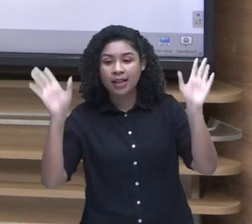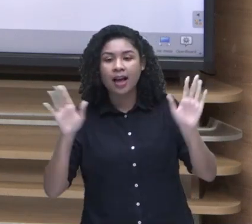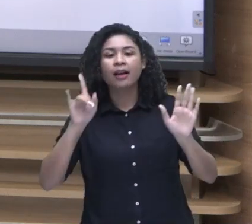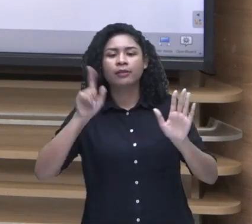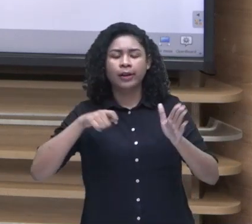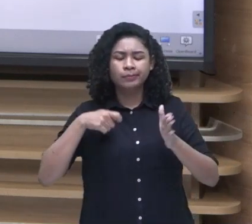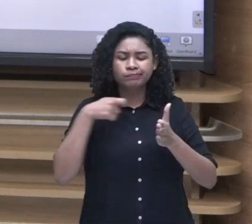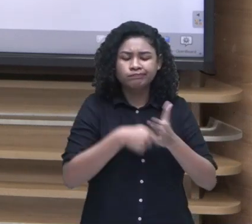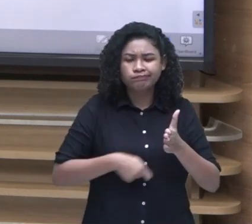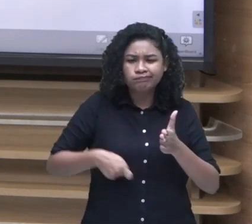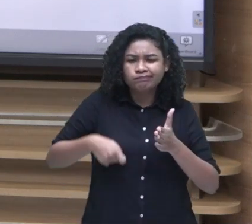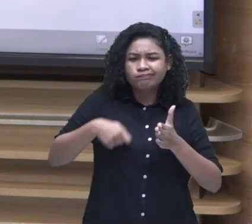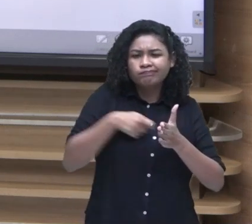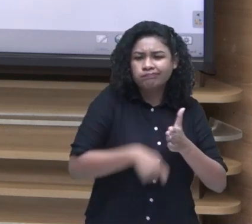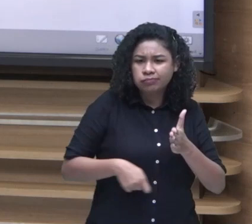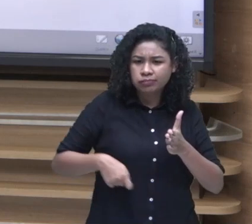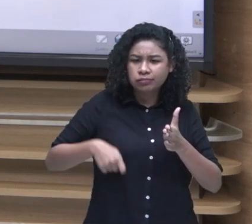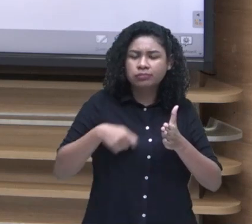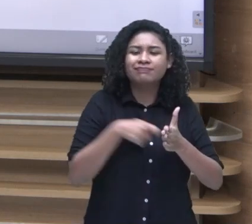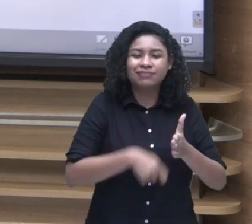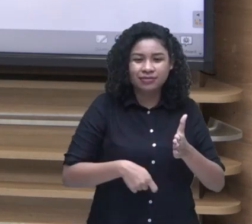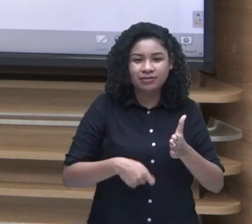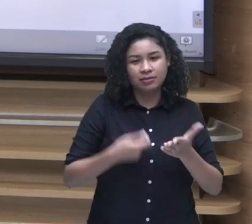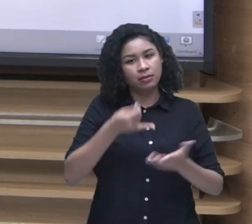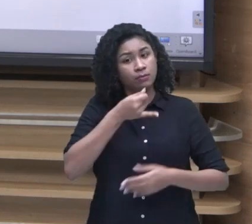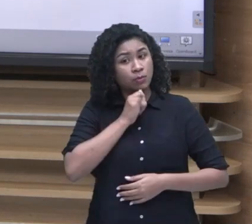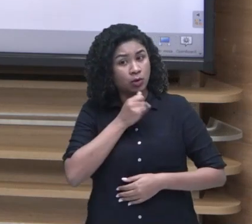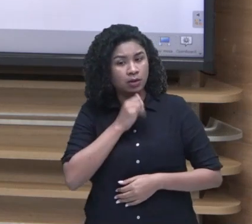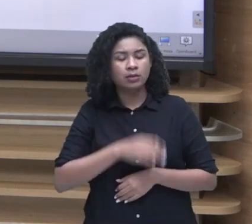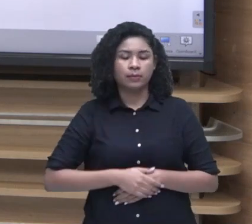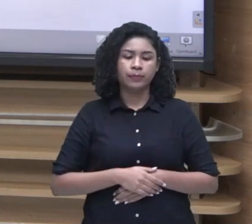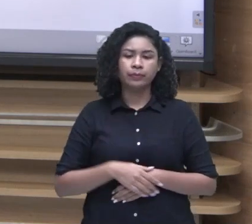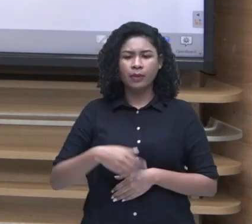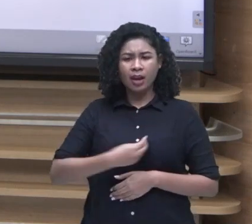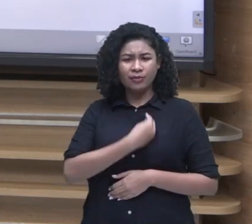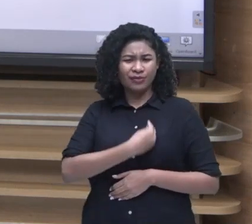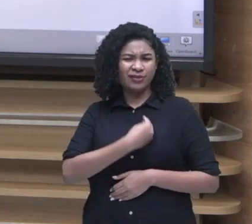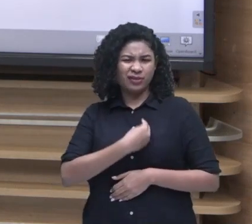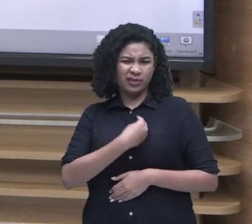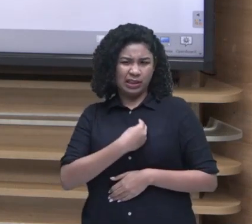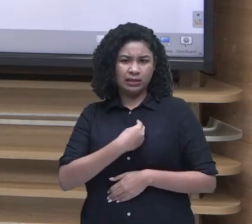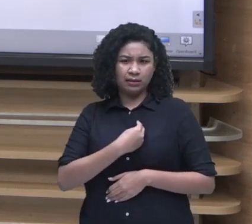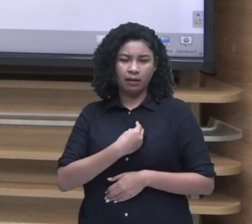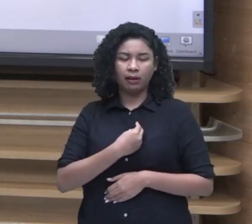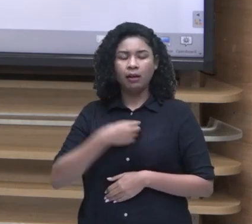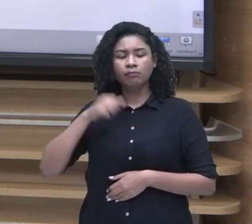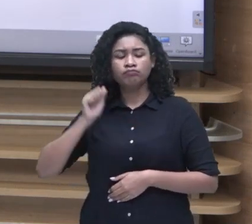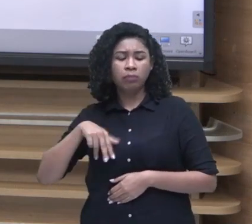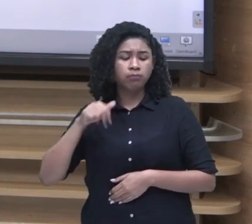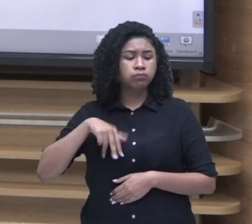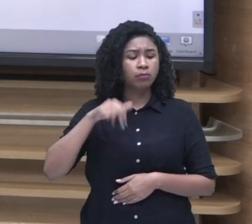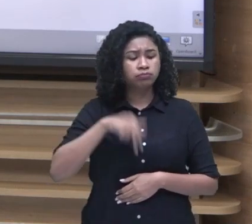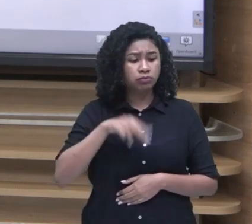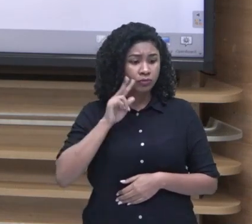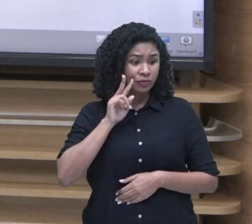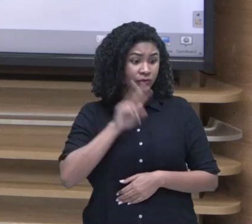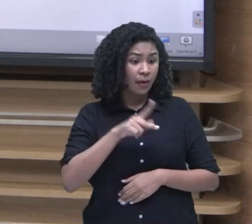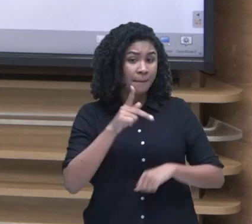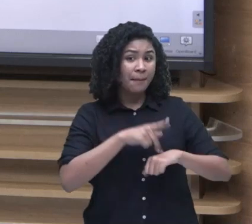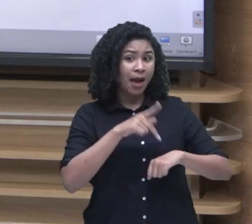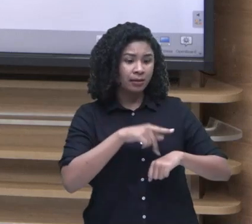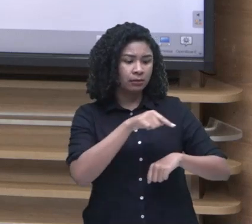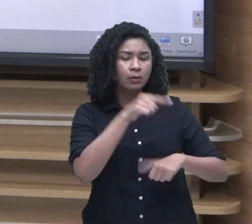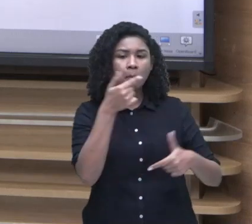enorme, aí você vai criar possibilidades para passar, né, pela pedra. Você não